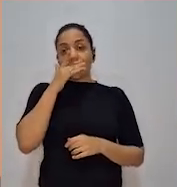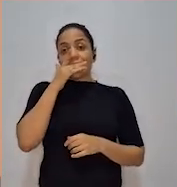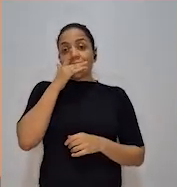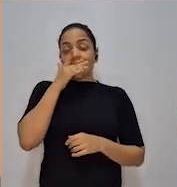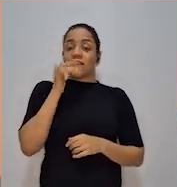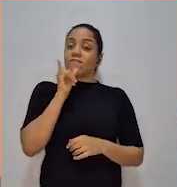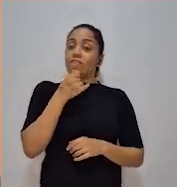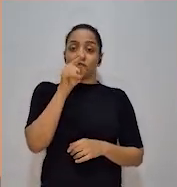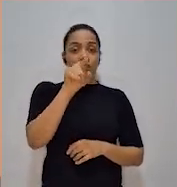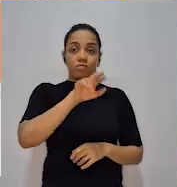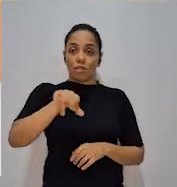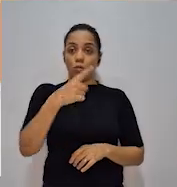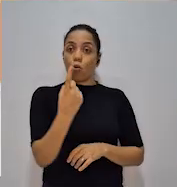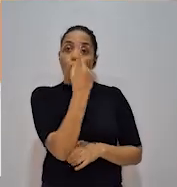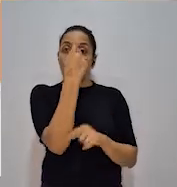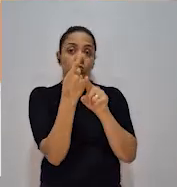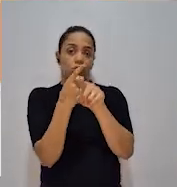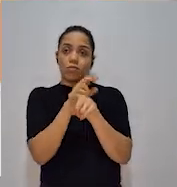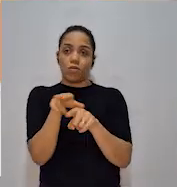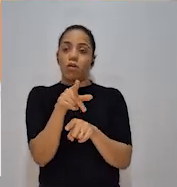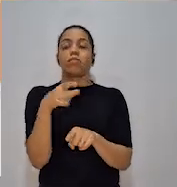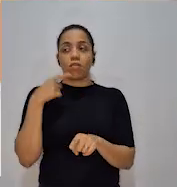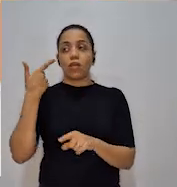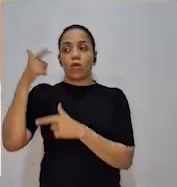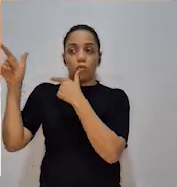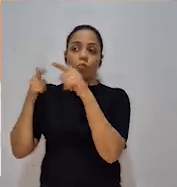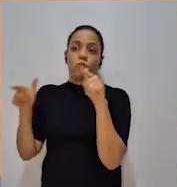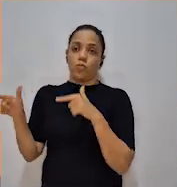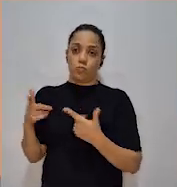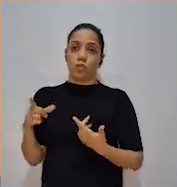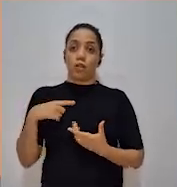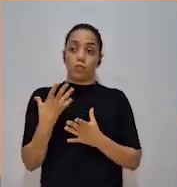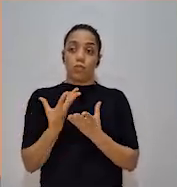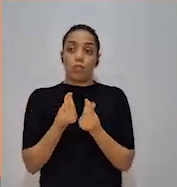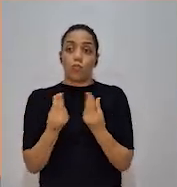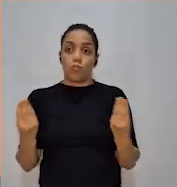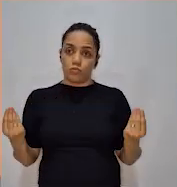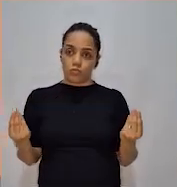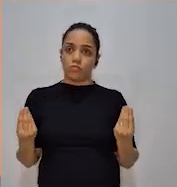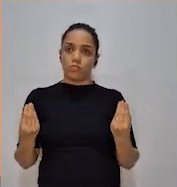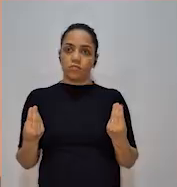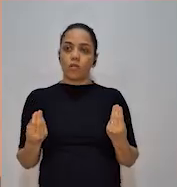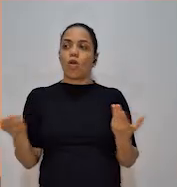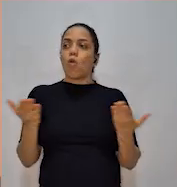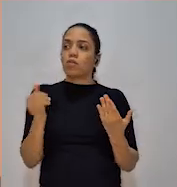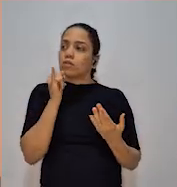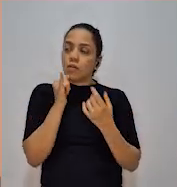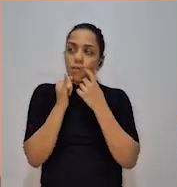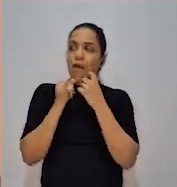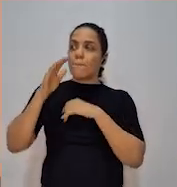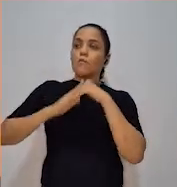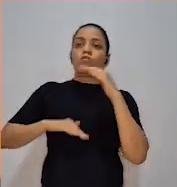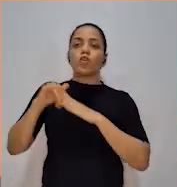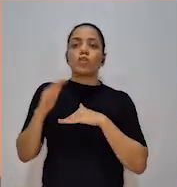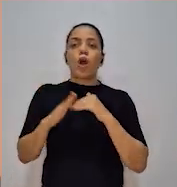você não é a única, né? A questão é exatamente essa. Assim como você, existem muitos. E essa transição, né? Se fala em profissionais